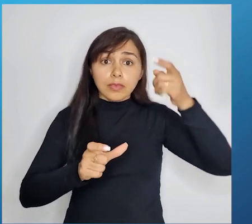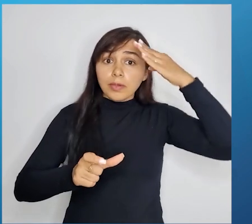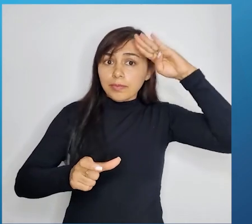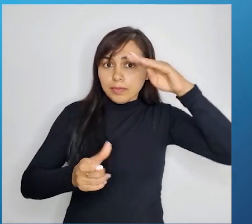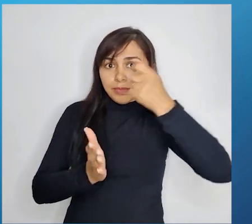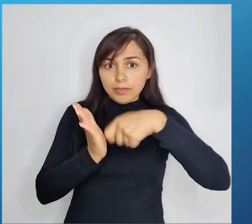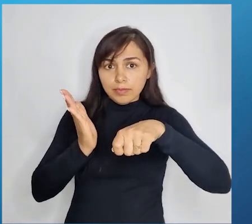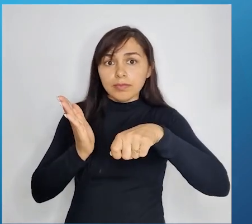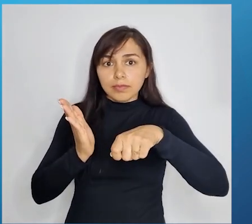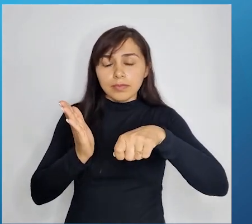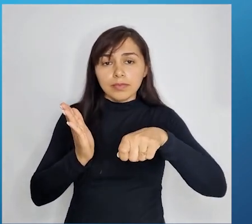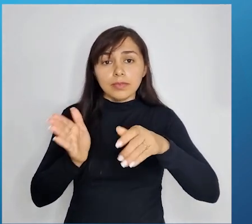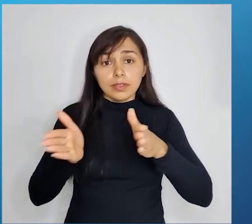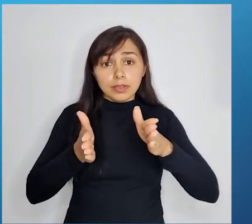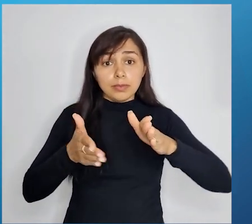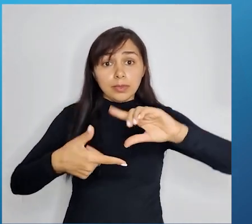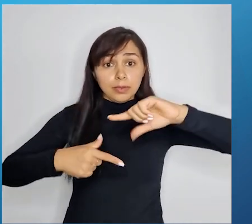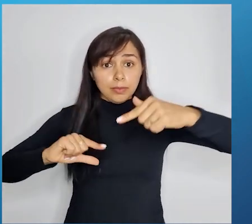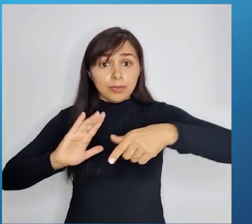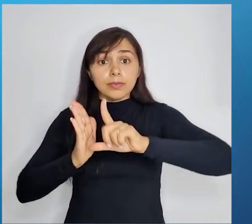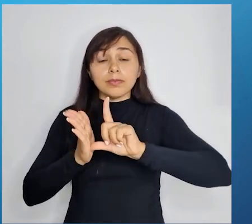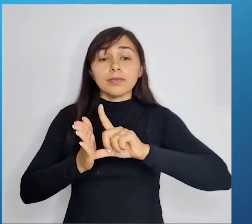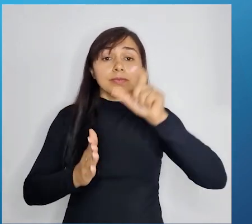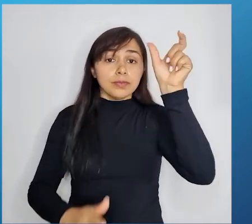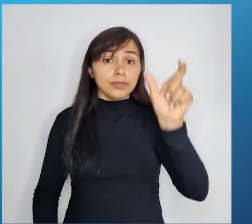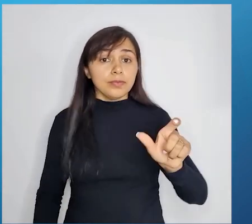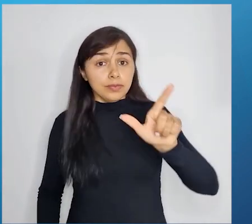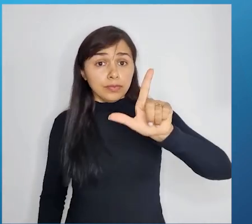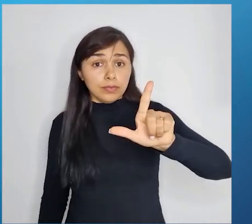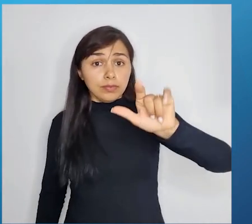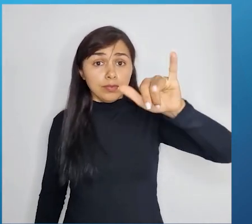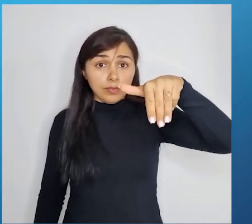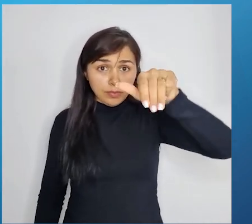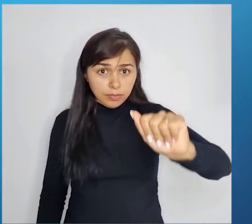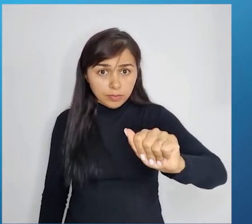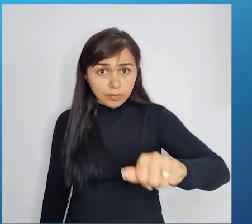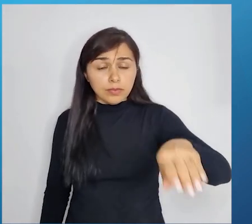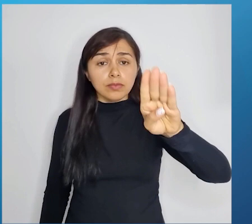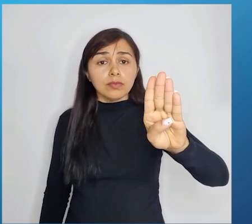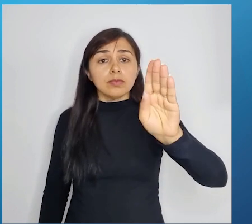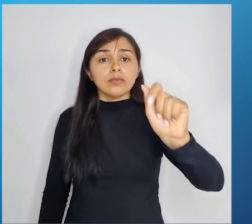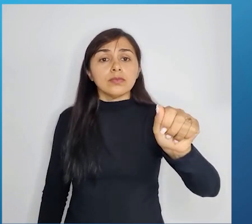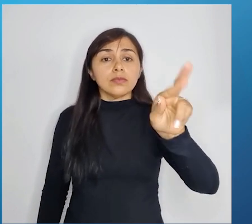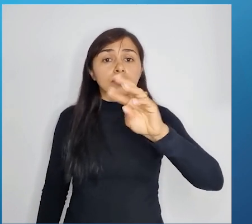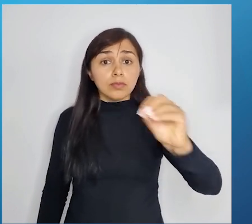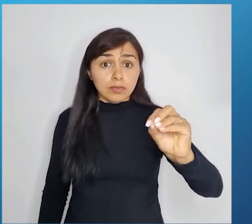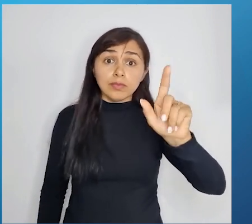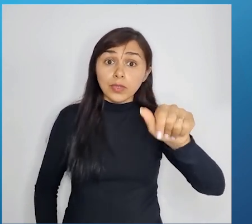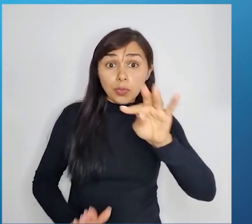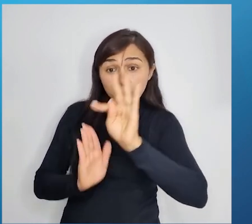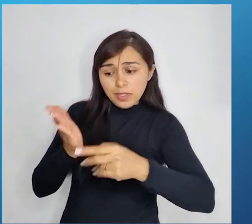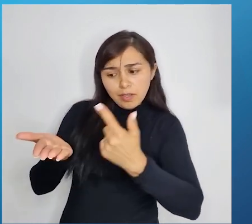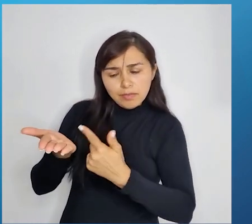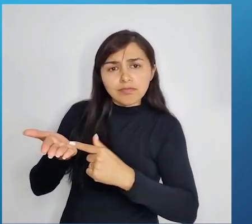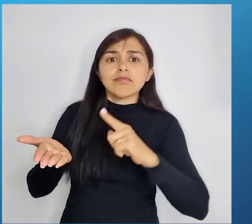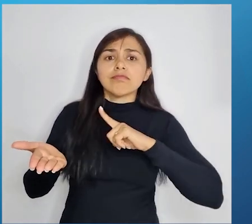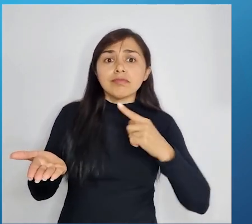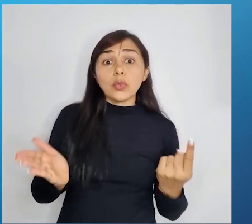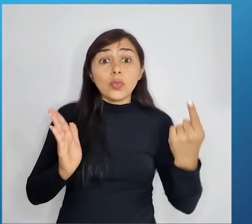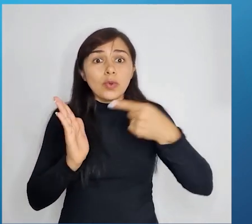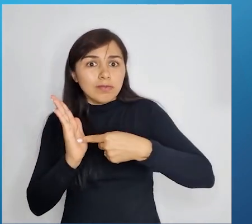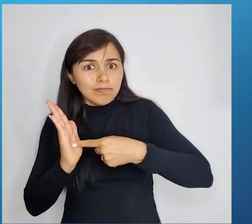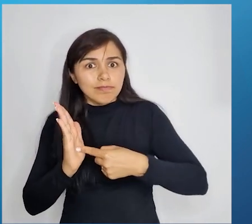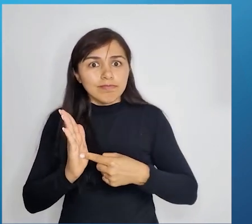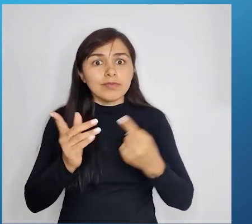autores associados ao pré-modernismo incluem Lima Barreto, com suas obras que denunciam as injustiças